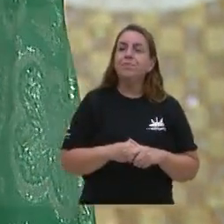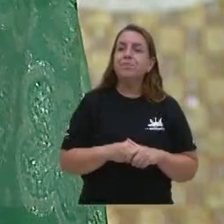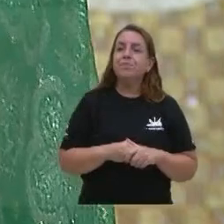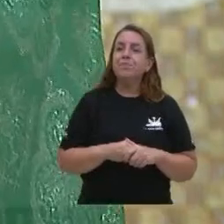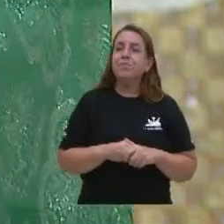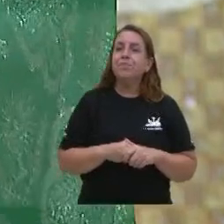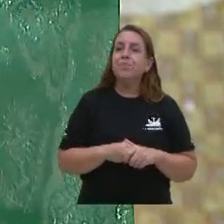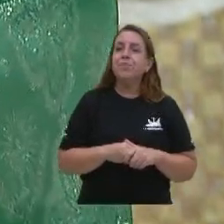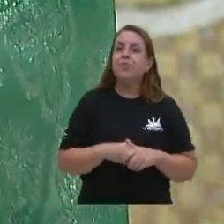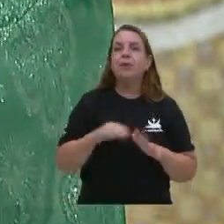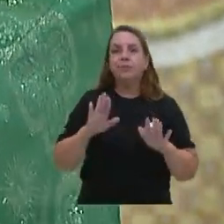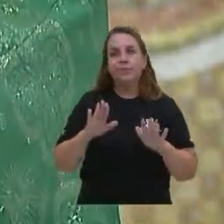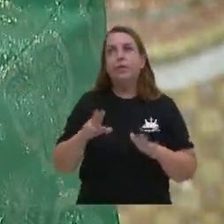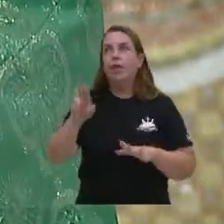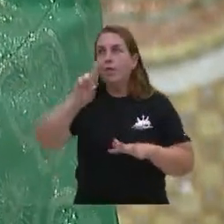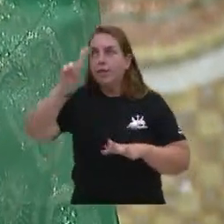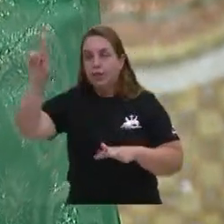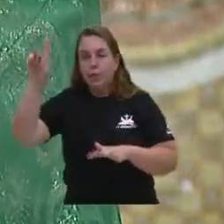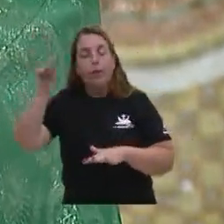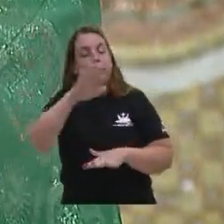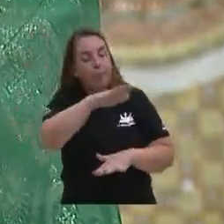precisou o Senhor chamá-lo